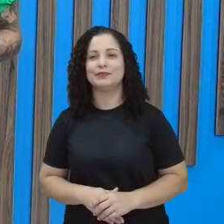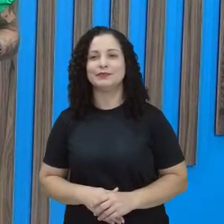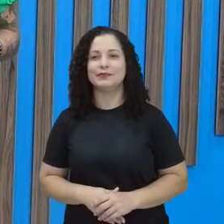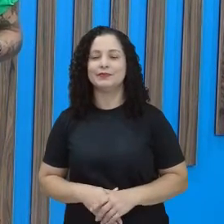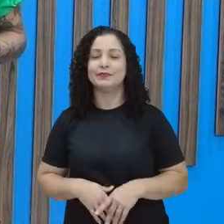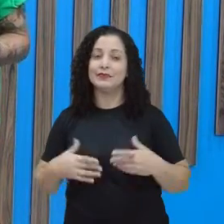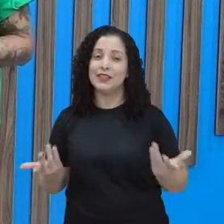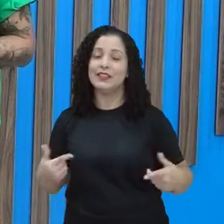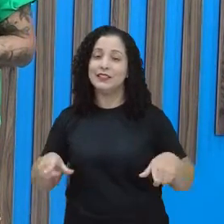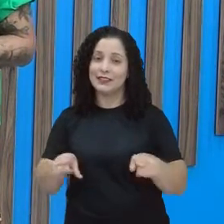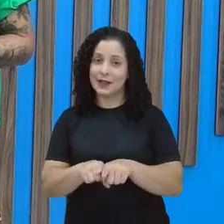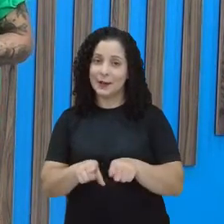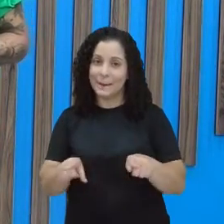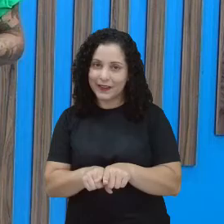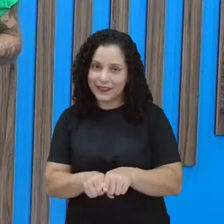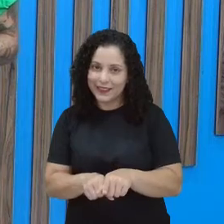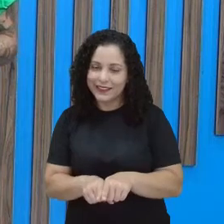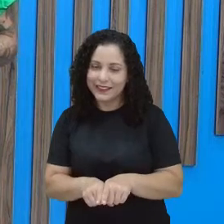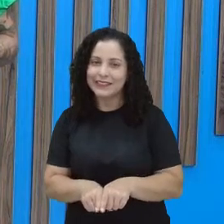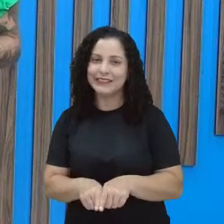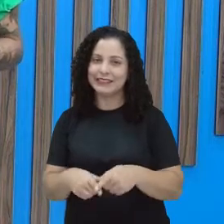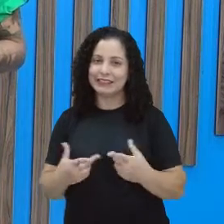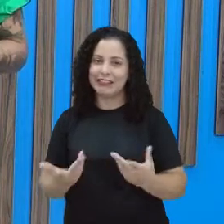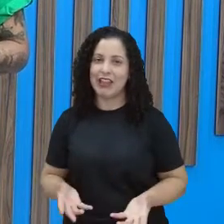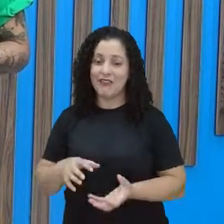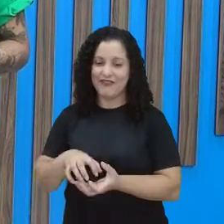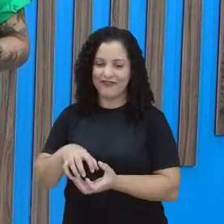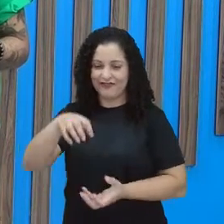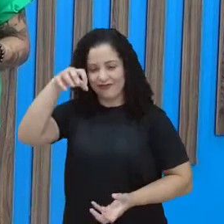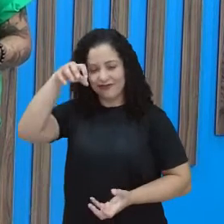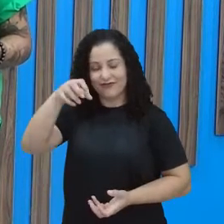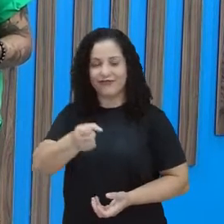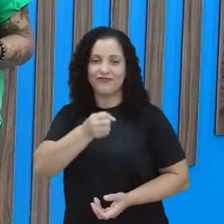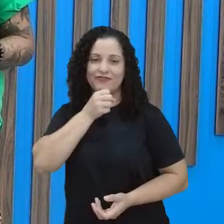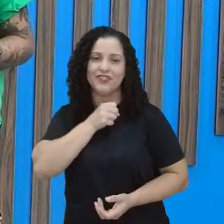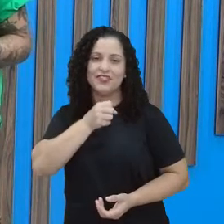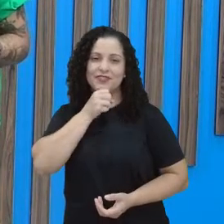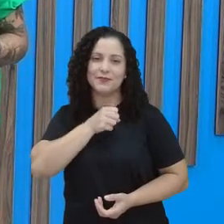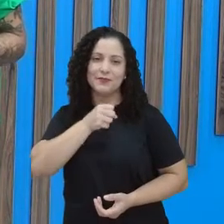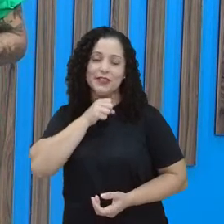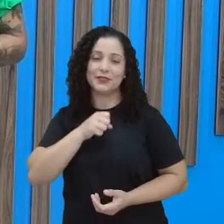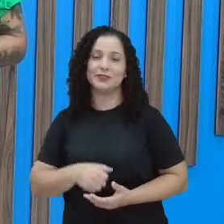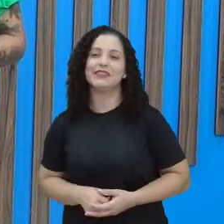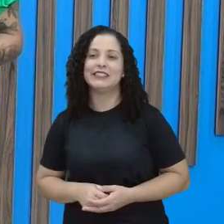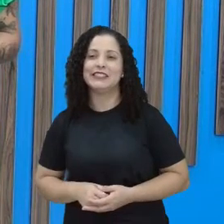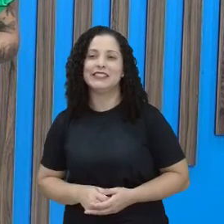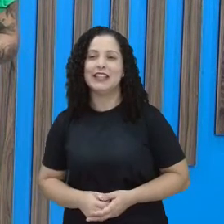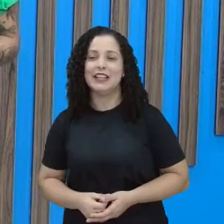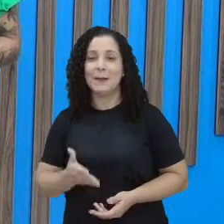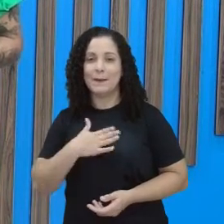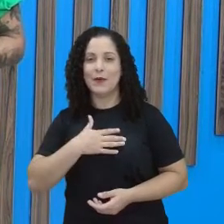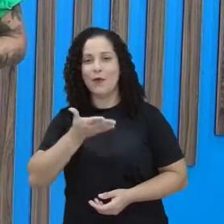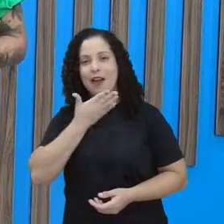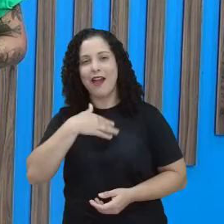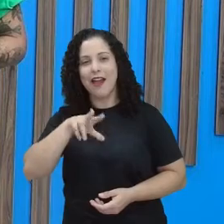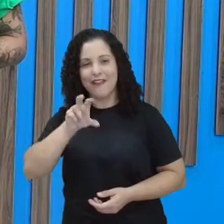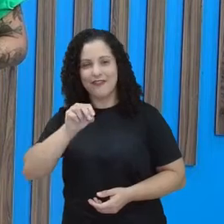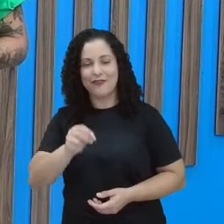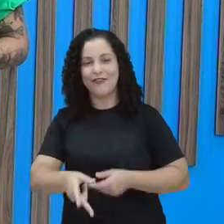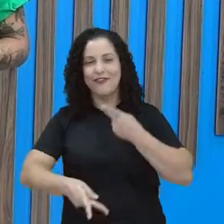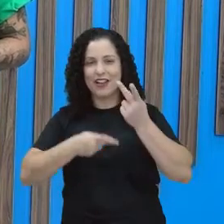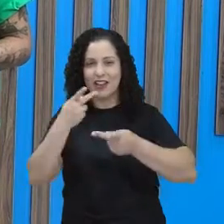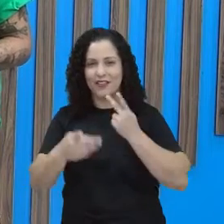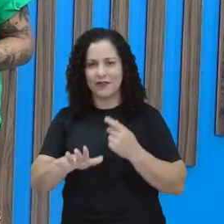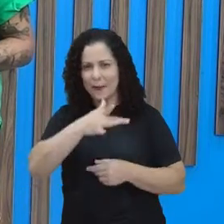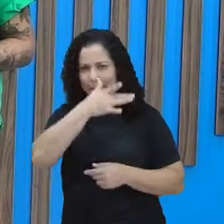E chegamos a essa fase que muitas vezes é tão relegada, que é o envelhecimento. E já bem dizia assim o meu avô, que quem não quer